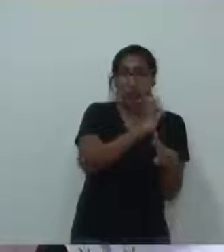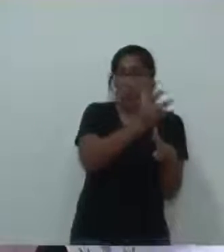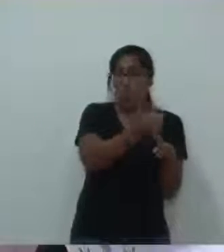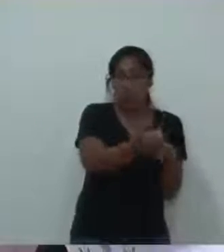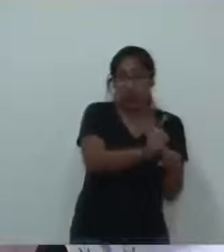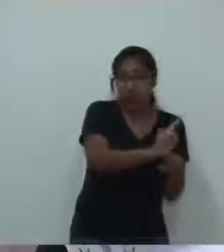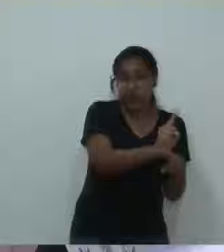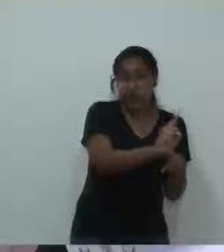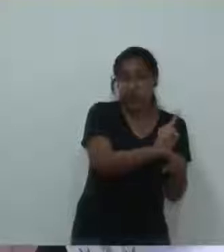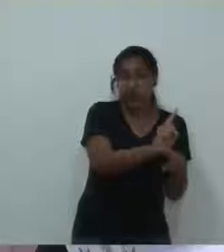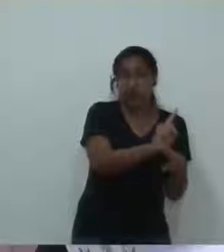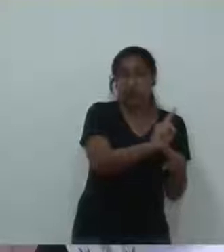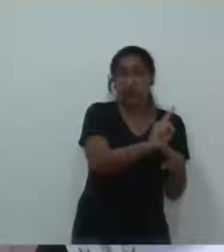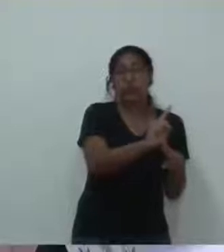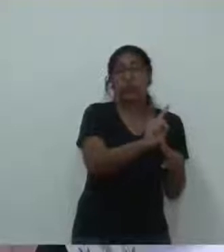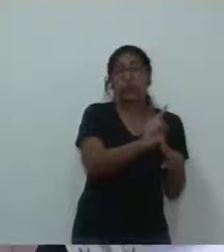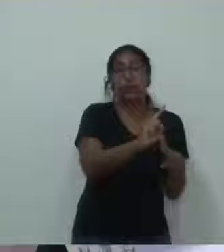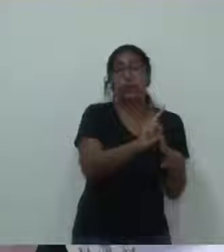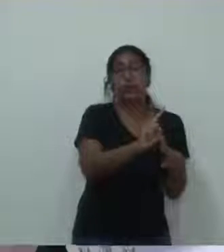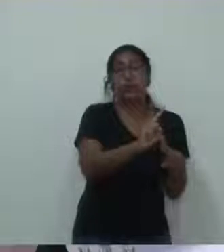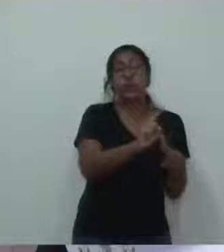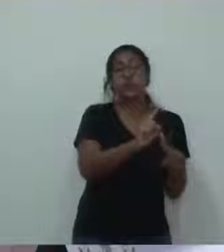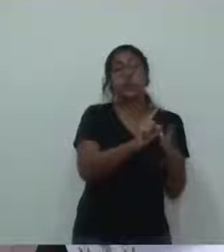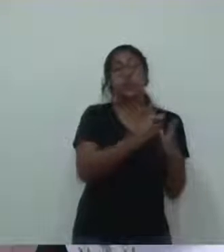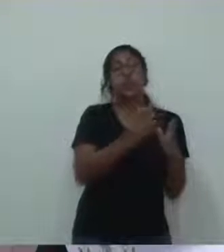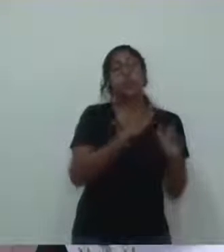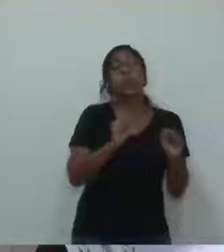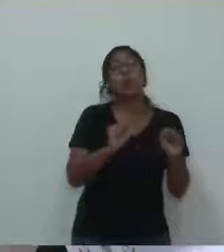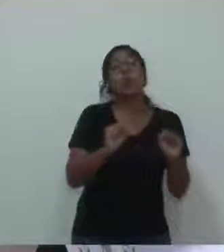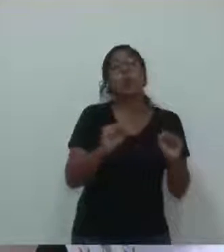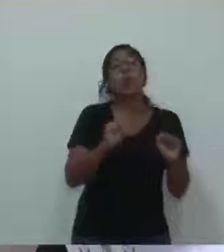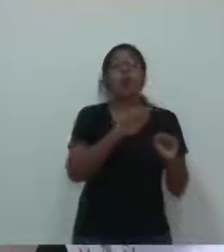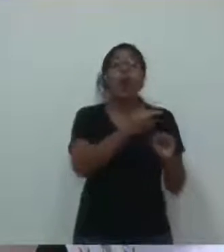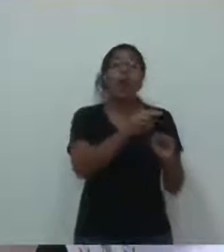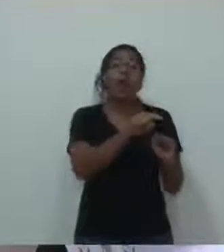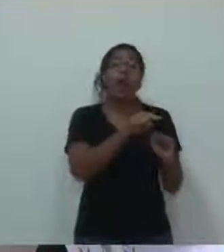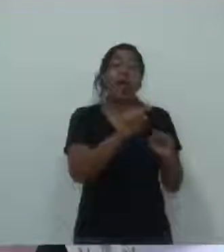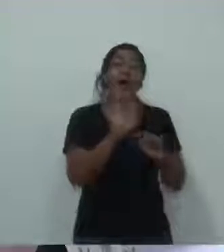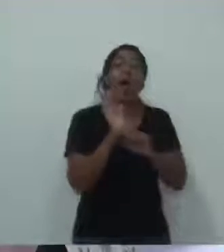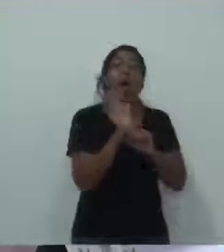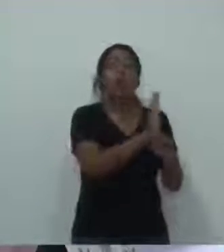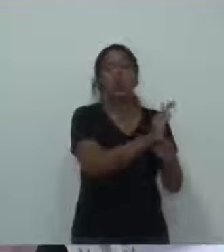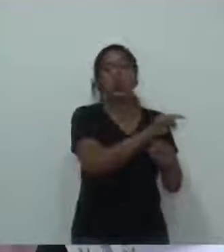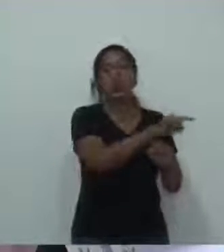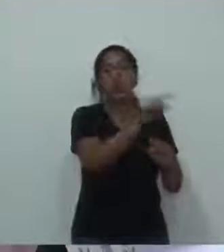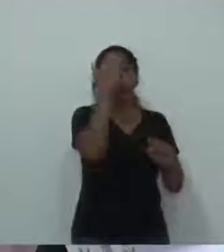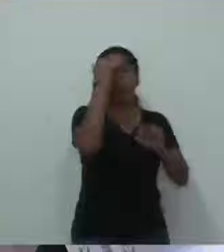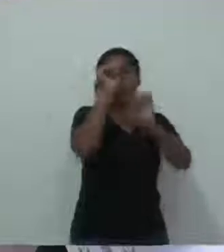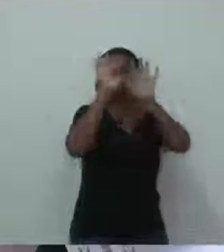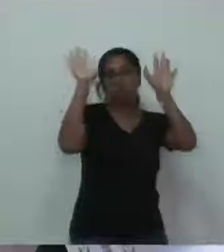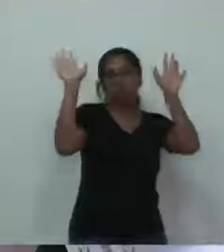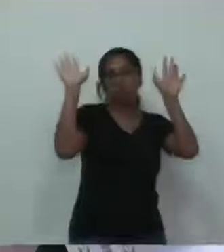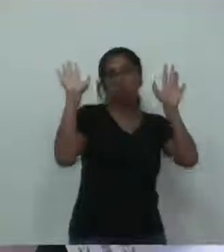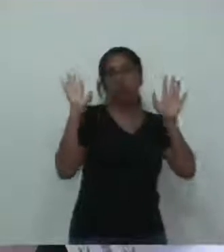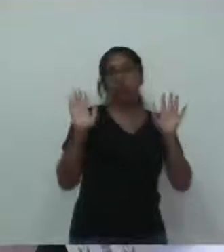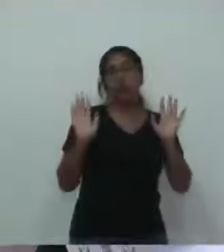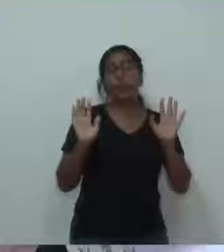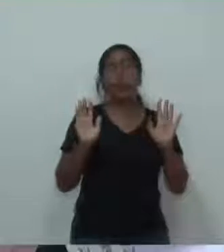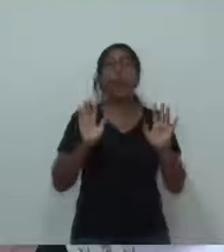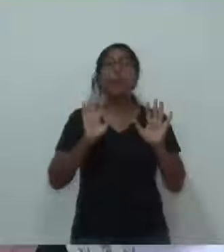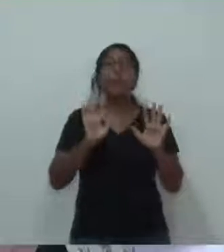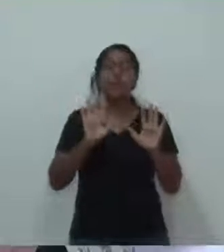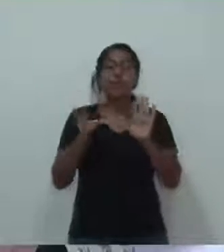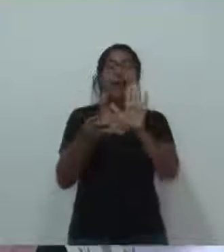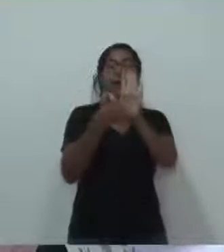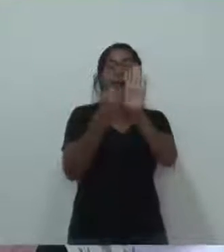uma ponderação, talvez o texto vai poder ajudá-lo. Mas eu queria ressaltar até, nós aprovamos também a emenda modificativa